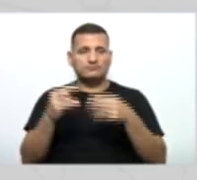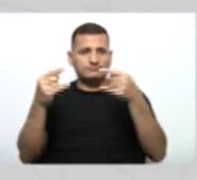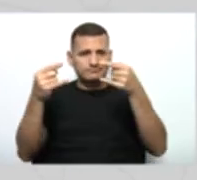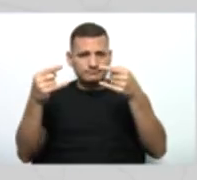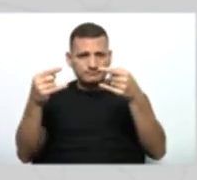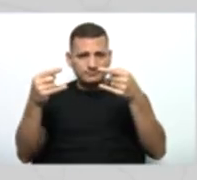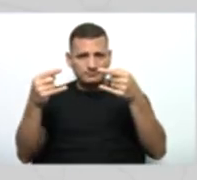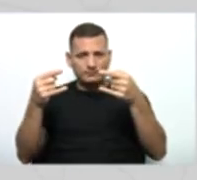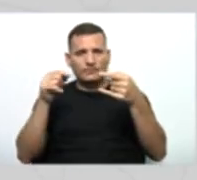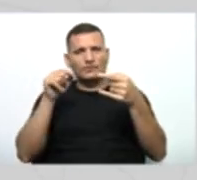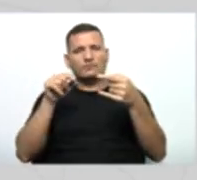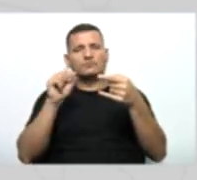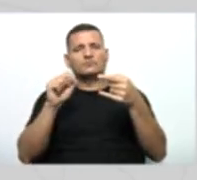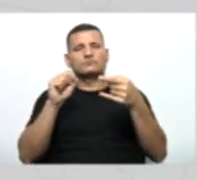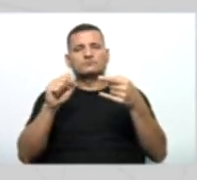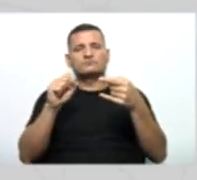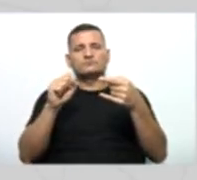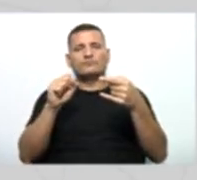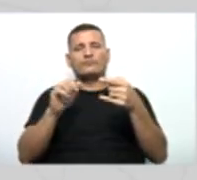pode ter